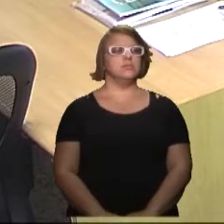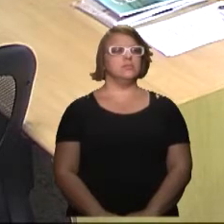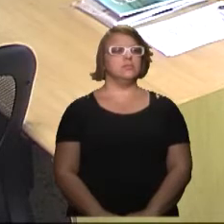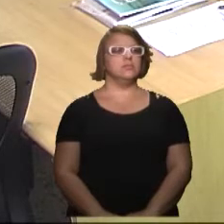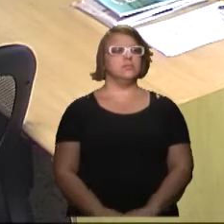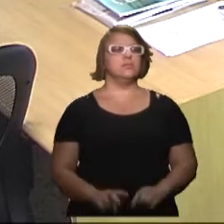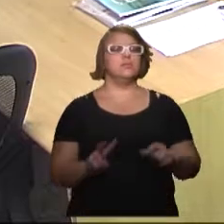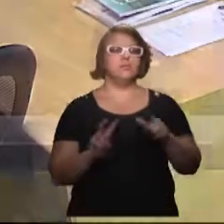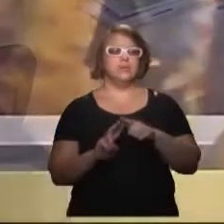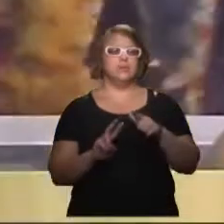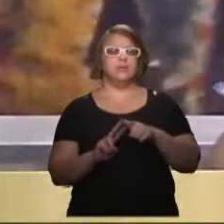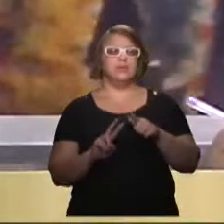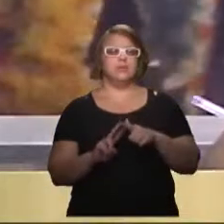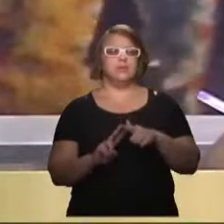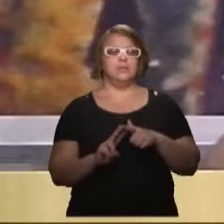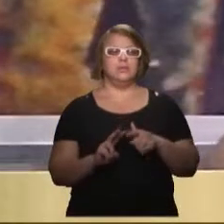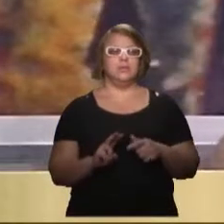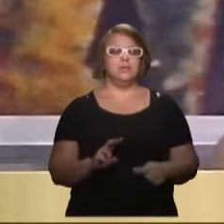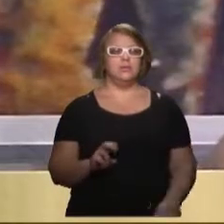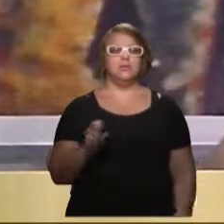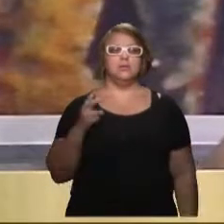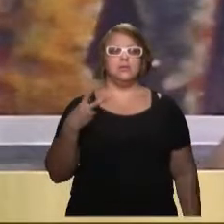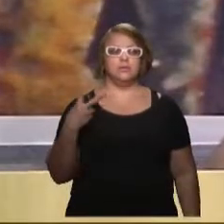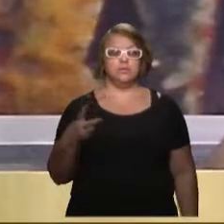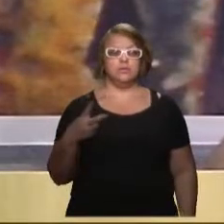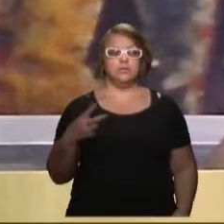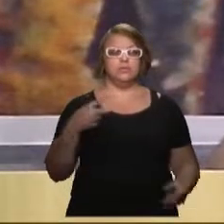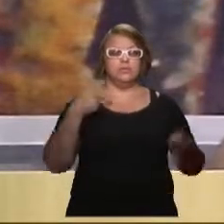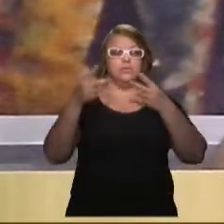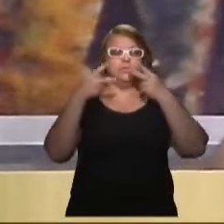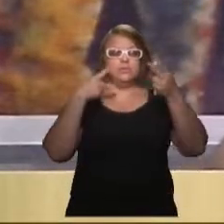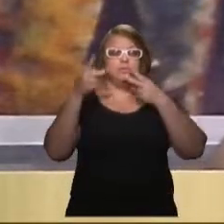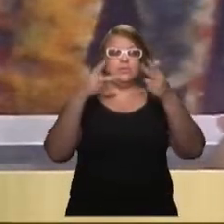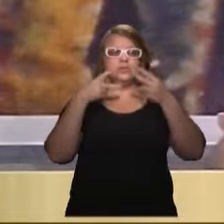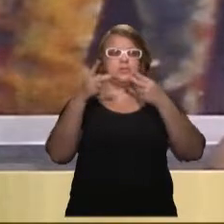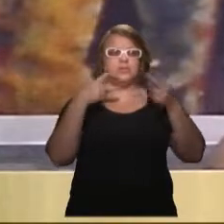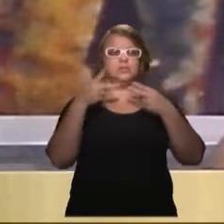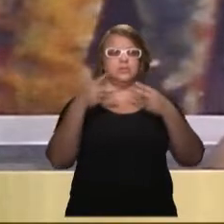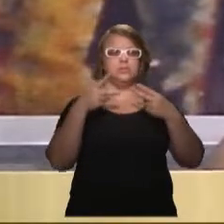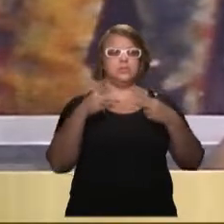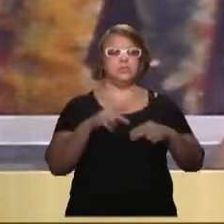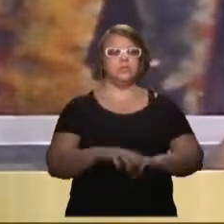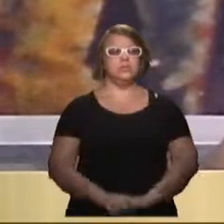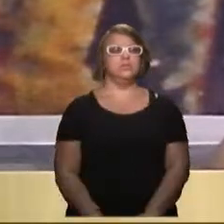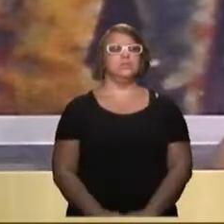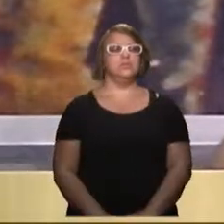2 horas de discussão. Pelo que está aqui, nós temos 2 horas de discussão. Totalmente impossível.